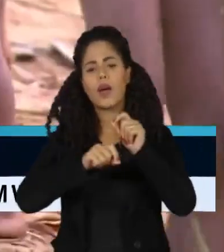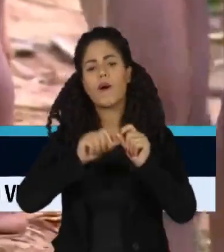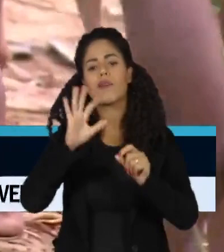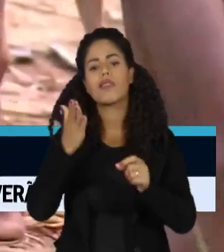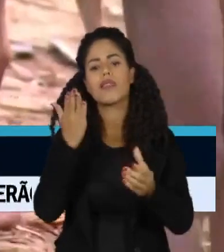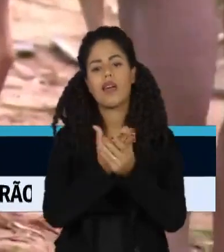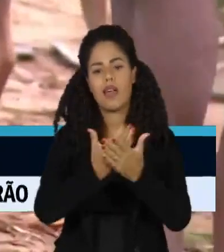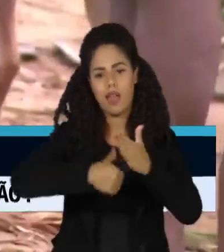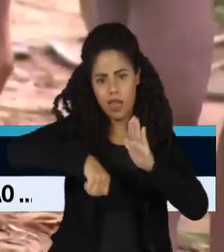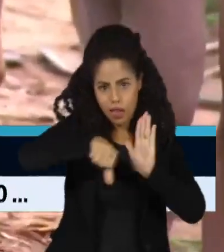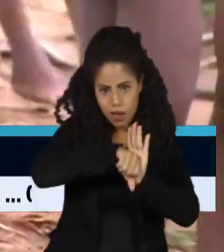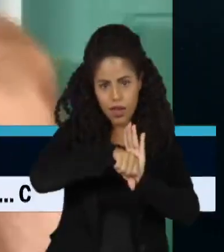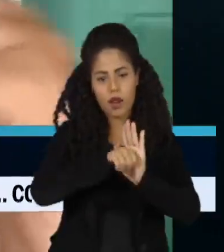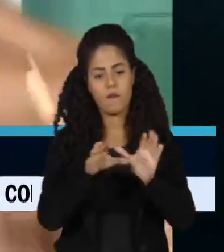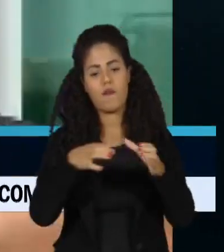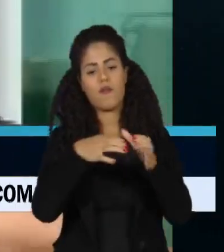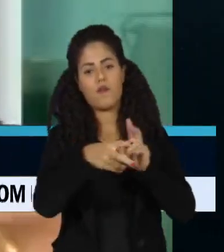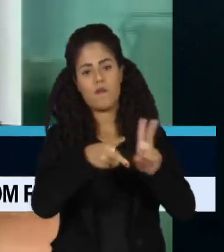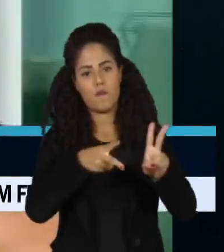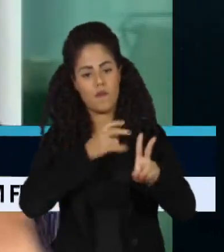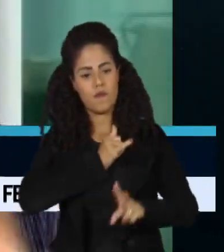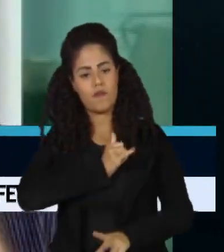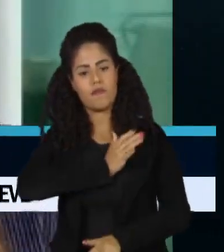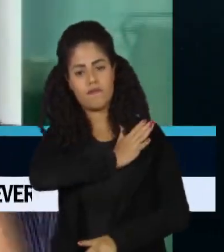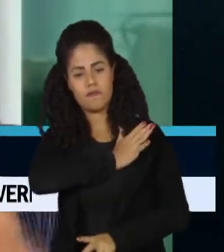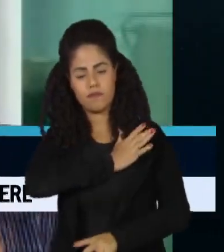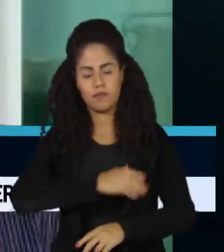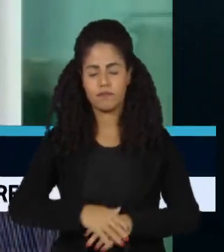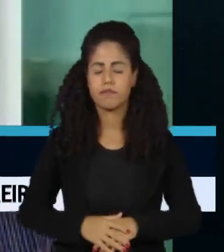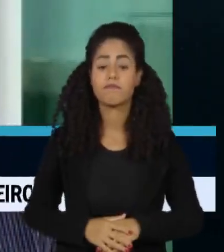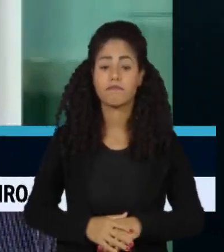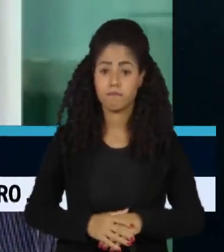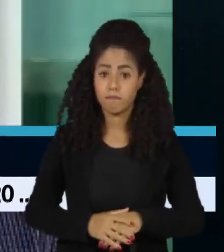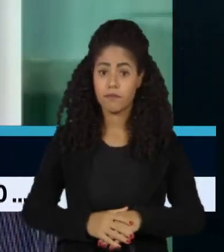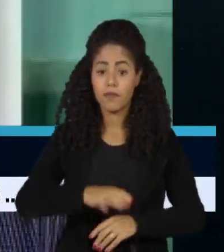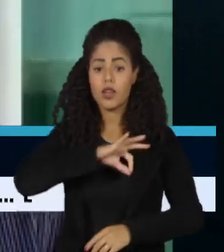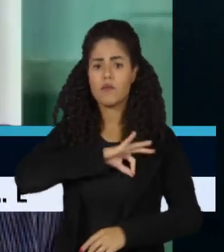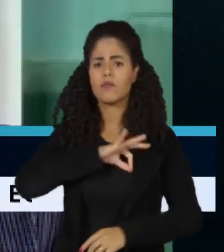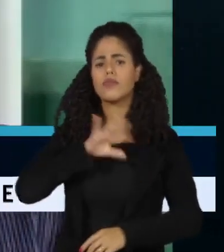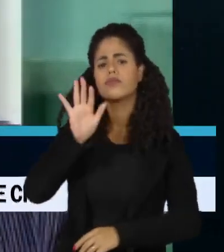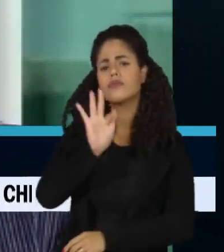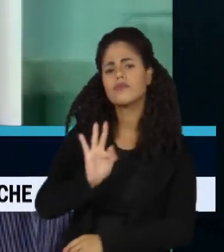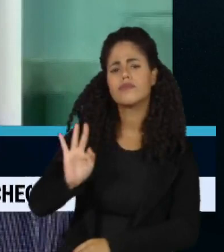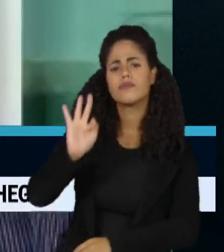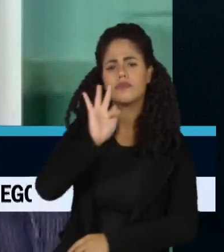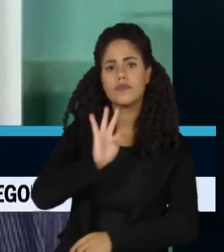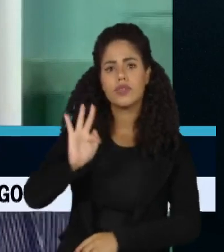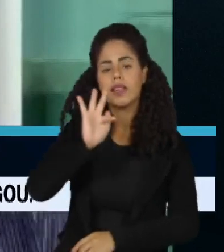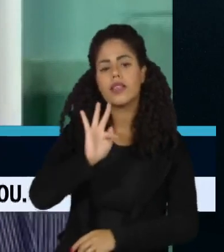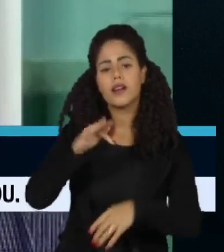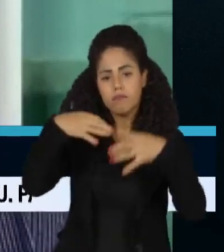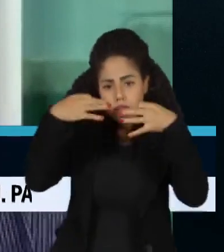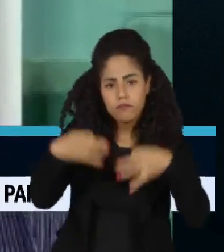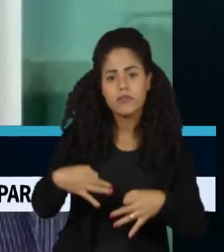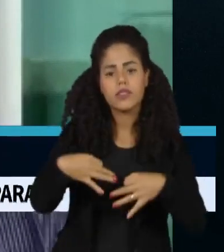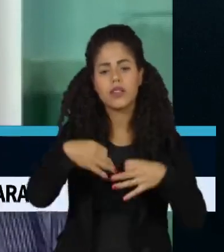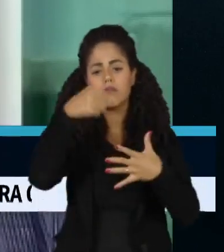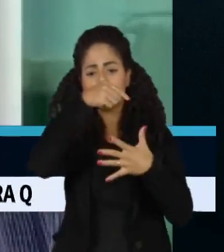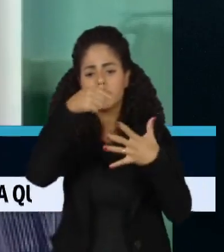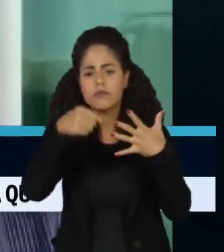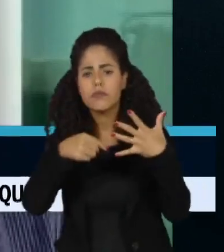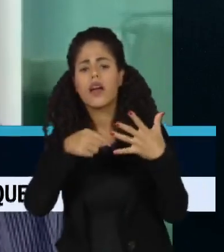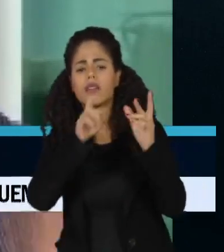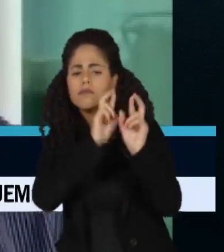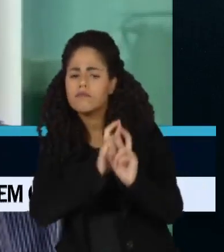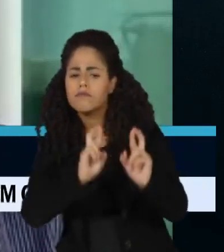genocídio do povo Yanomami. Eu tenho afirmado que a Polícia Federal tem fundadas razões para fazer